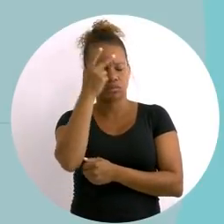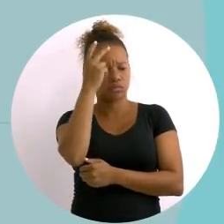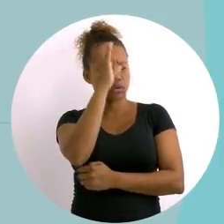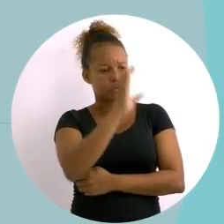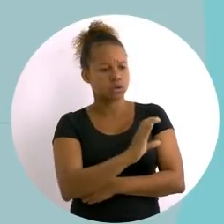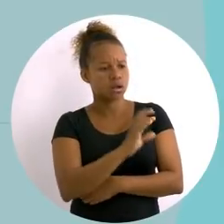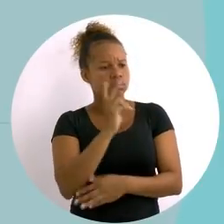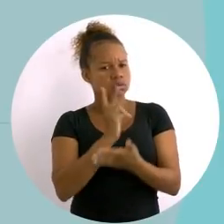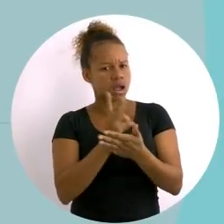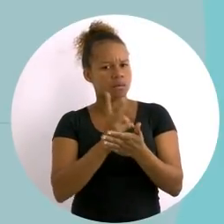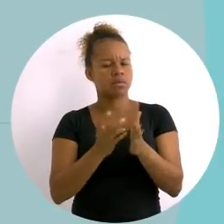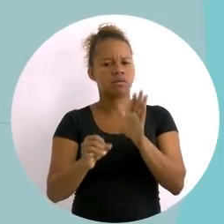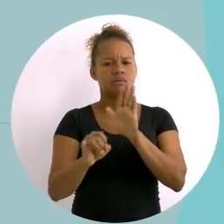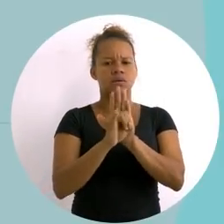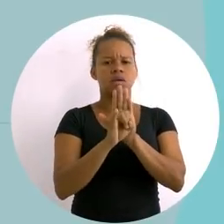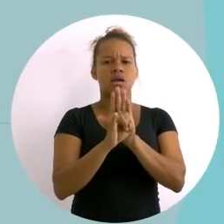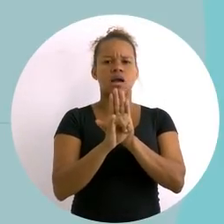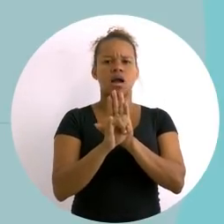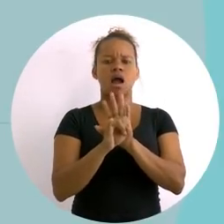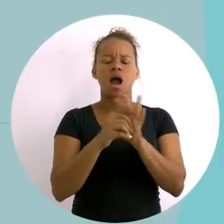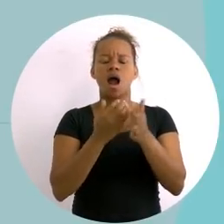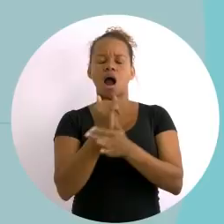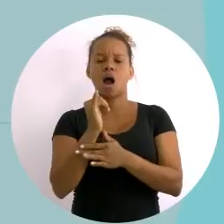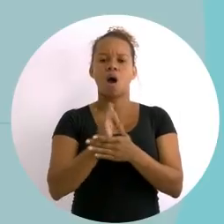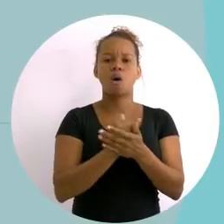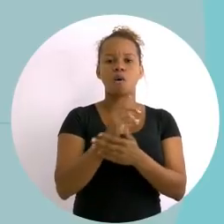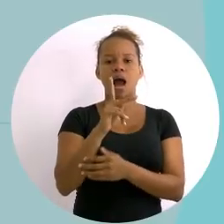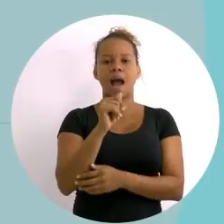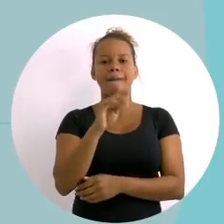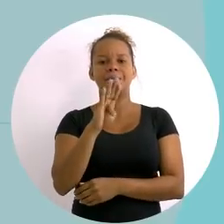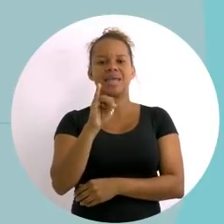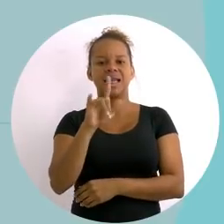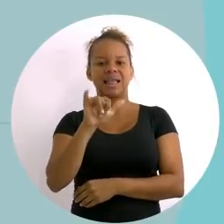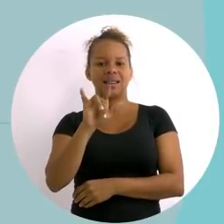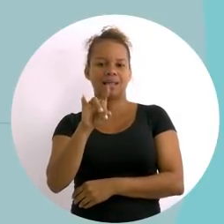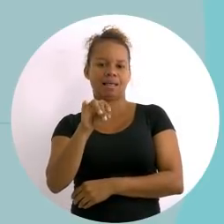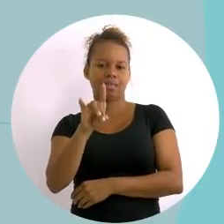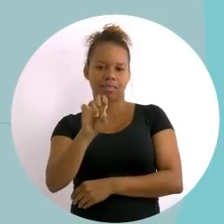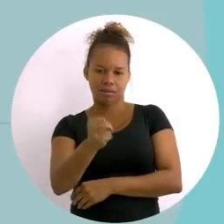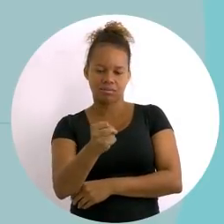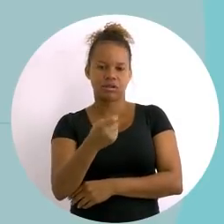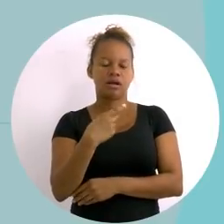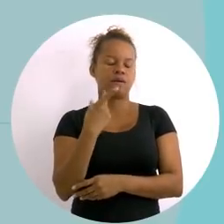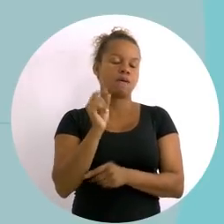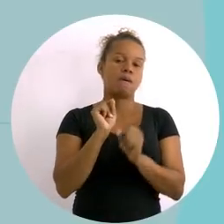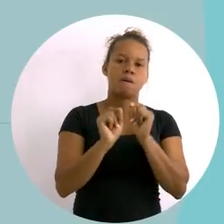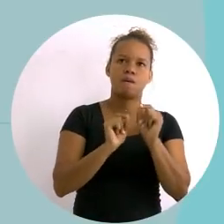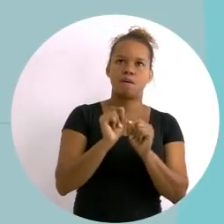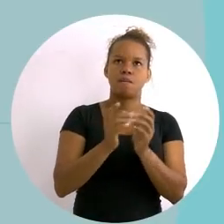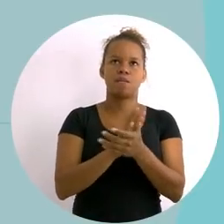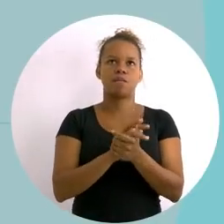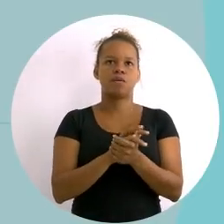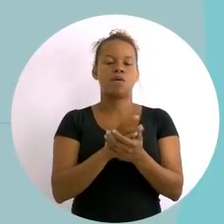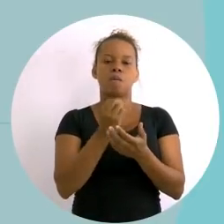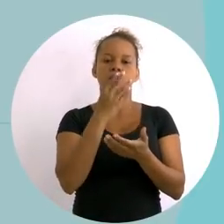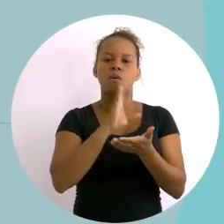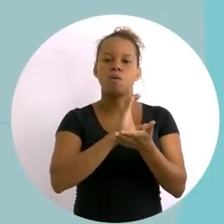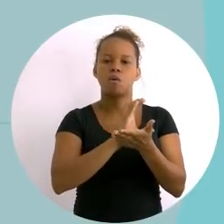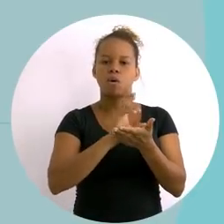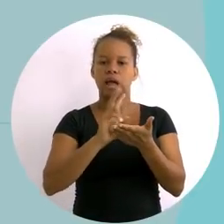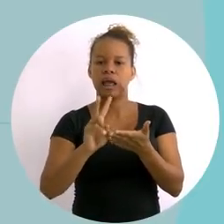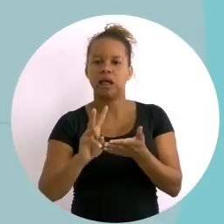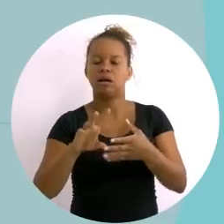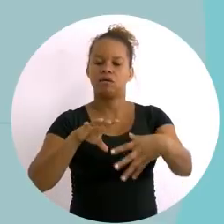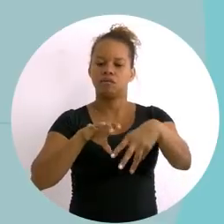sempre procurando identificar algumas habilidades entre esses candidatos. Habilidades como um bom currículo, uma boa